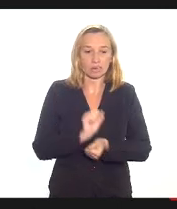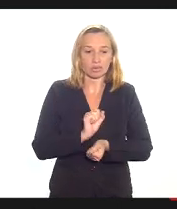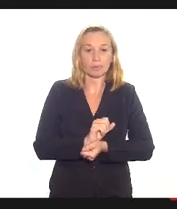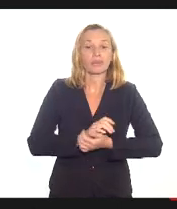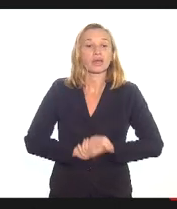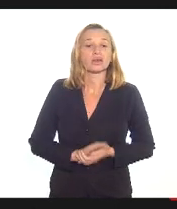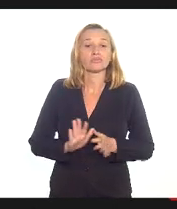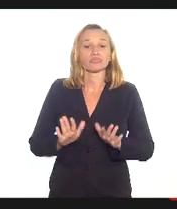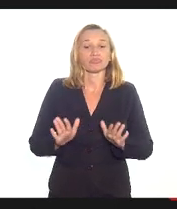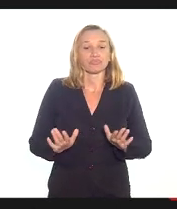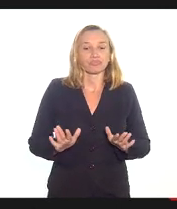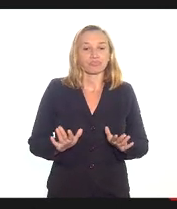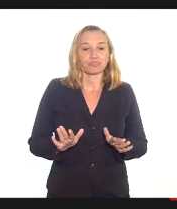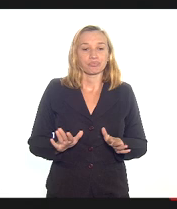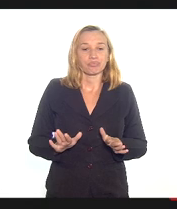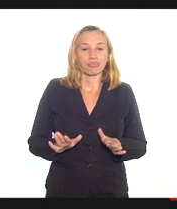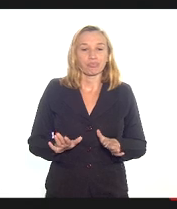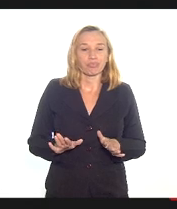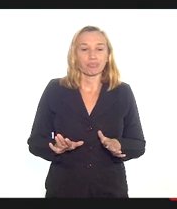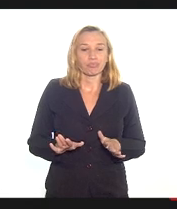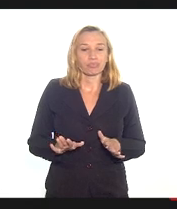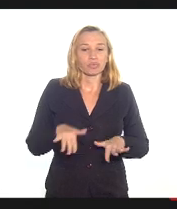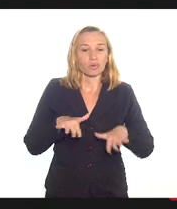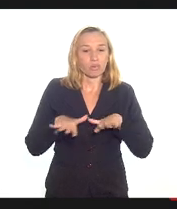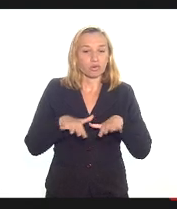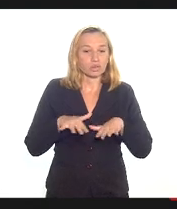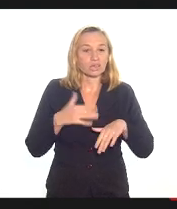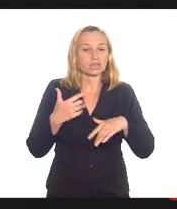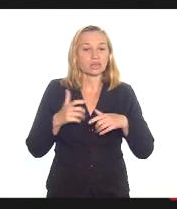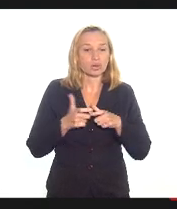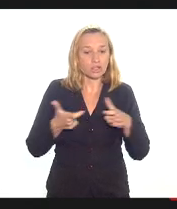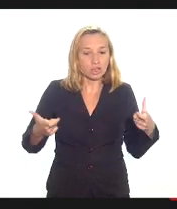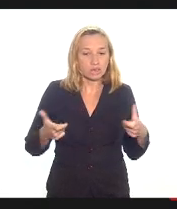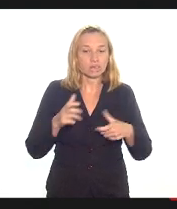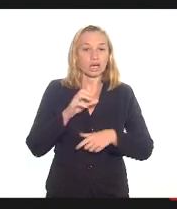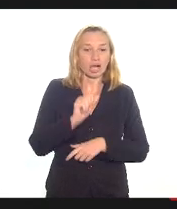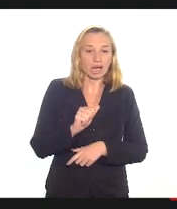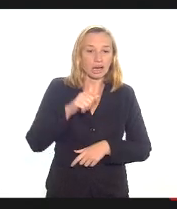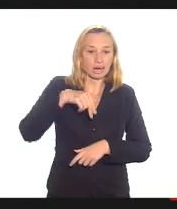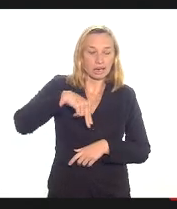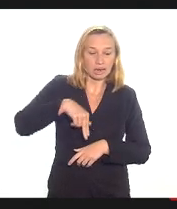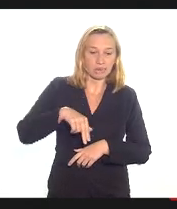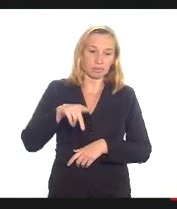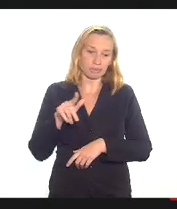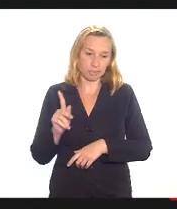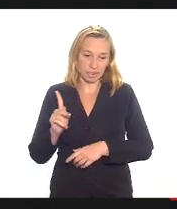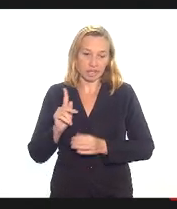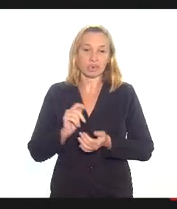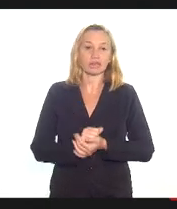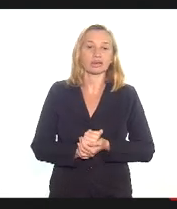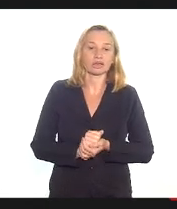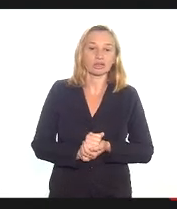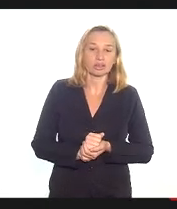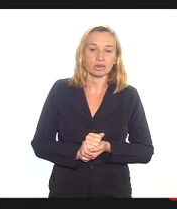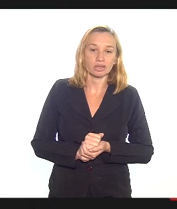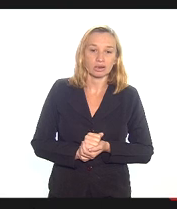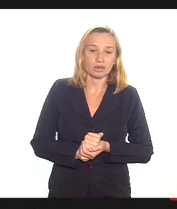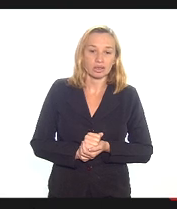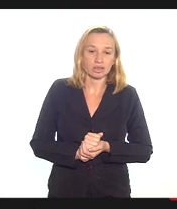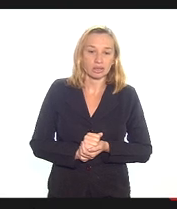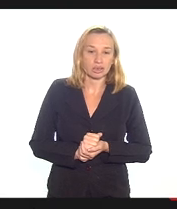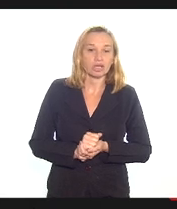Bom, isso foi uma movimentação muito grande na ANP, né? Isso se chegou